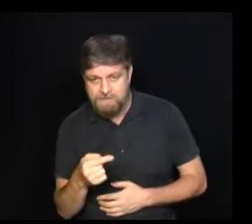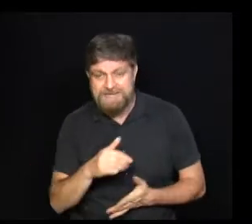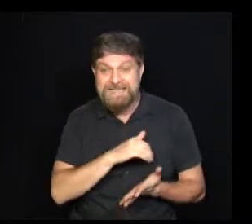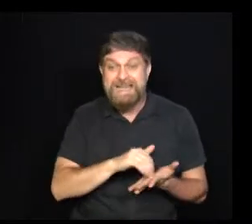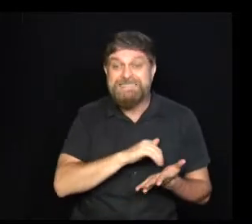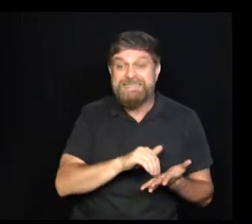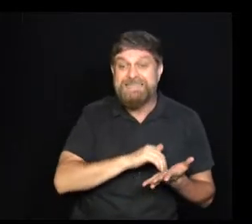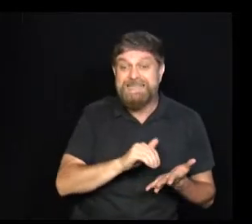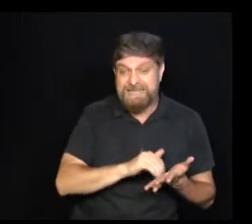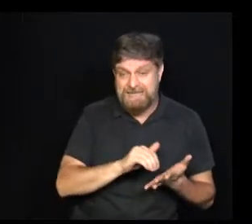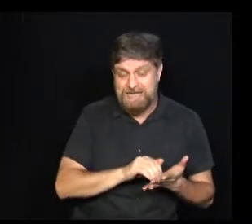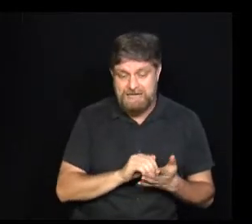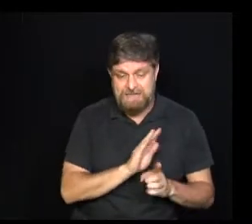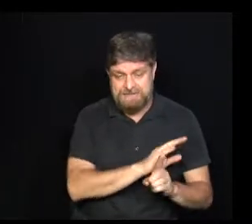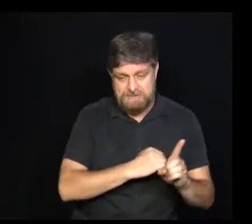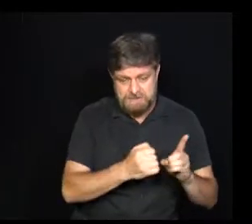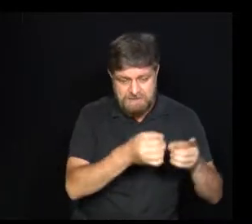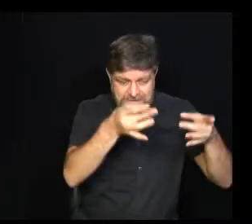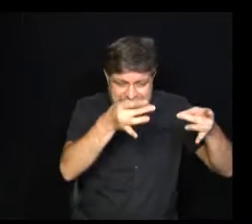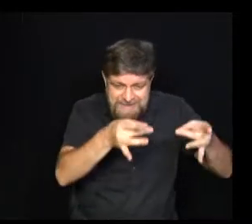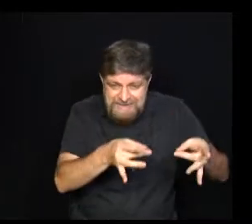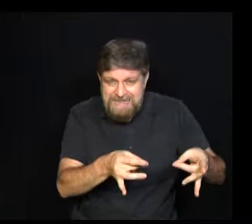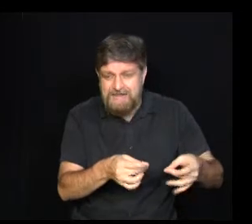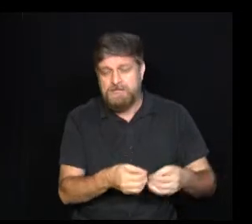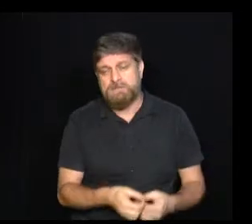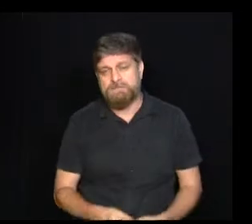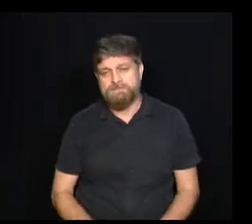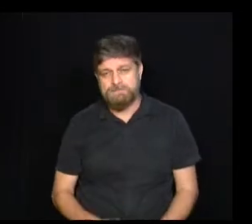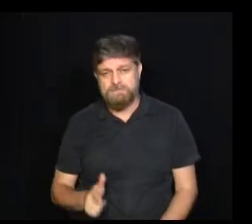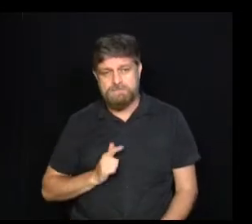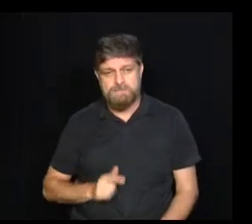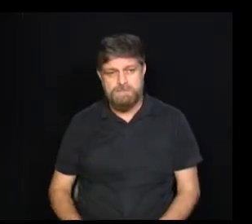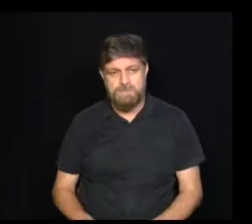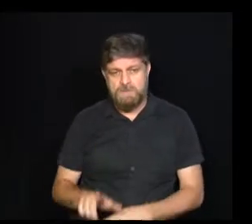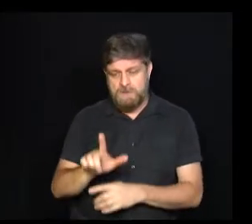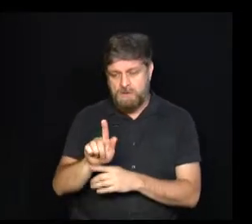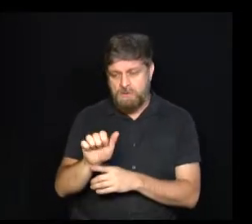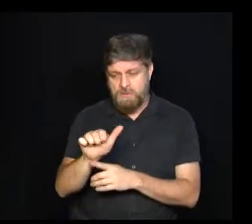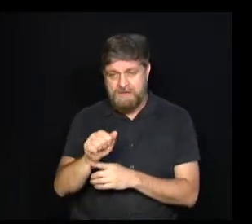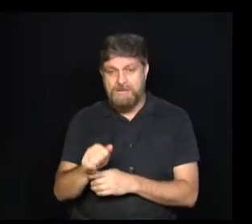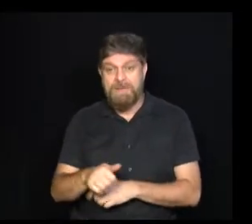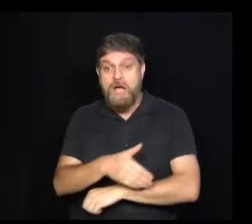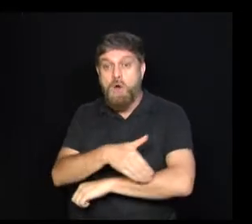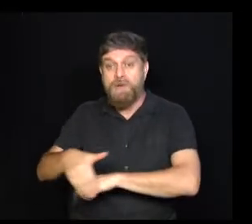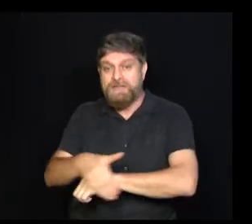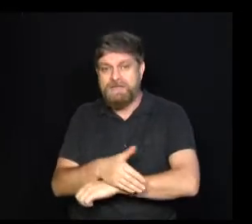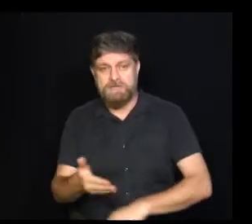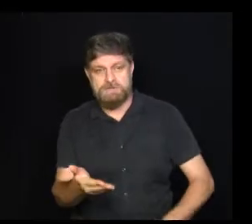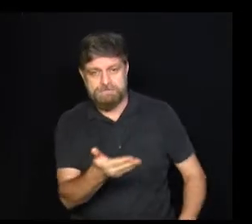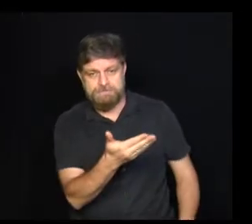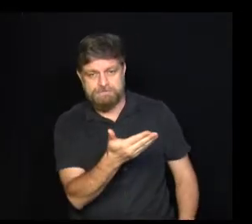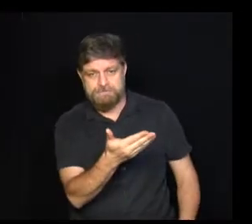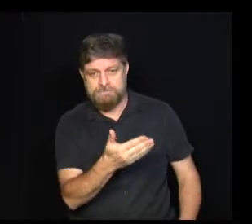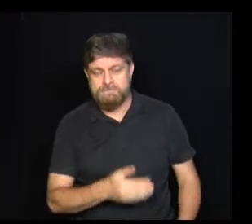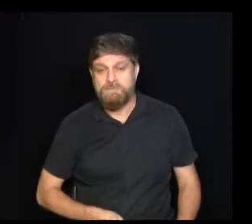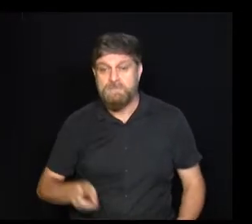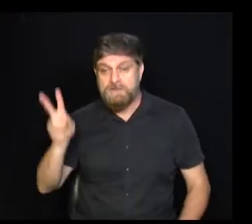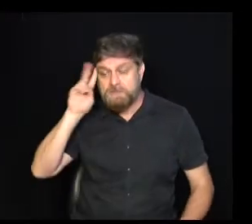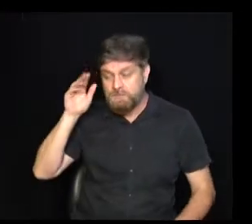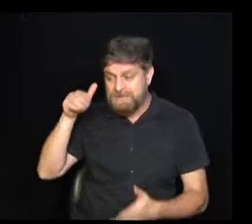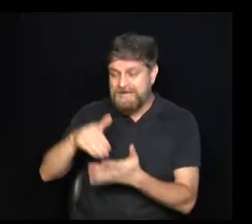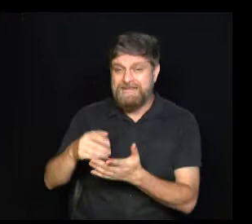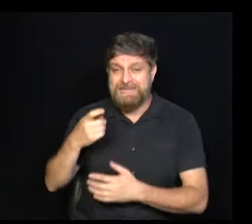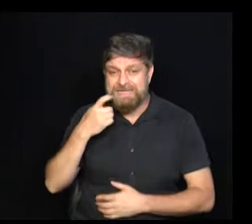falar disso com mais detalhe. Então, o Gama, Sala Lilás, fica ali na Moraes Salles, de segunda a sexta.